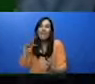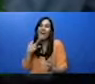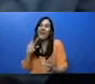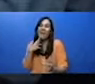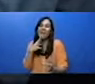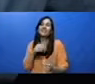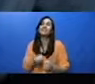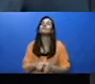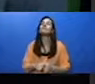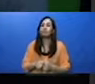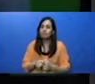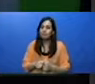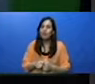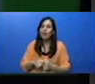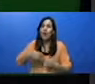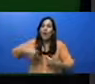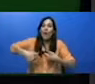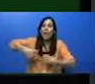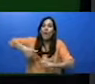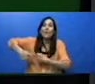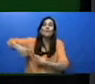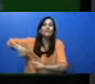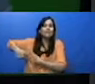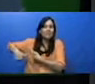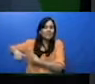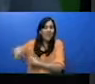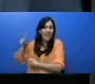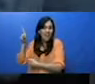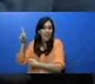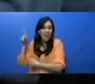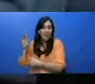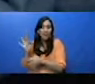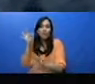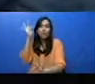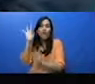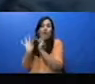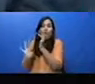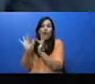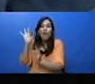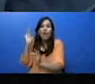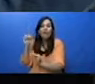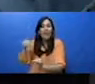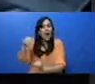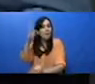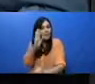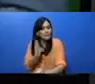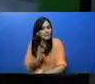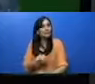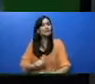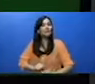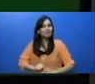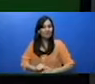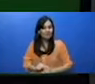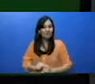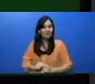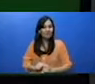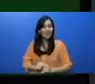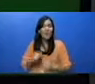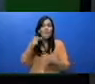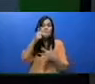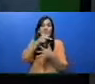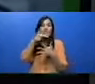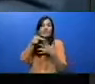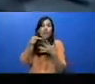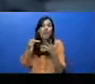276? O Curupira é um personagem do folclore brasileiro, tá? É um personagem, tá, crianças? Que mora nas